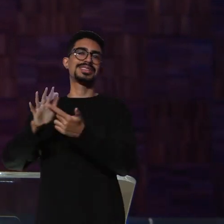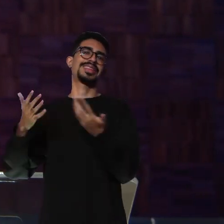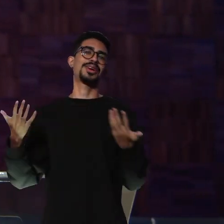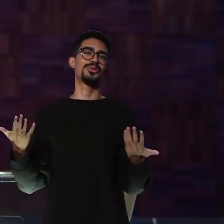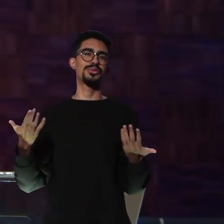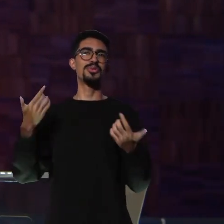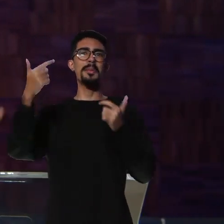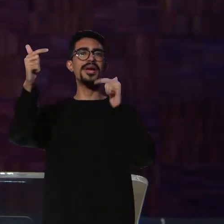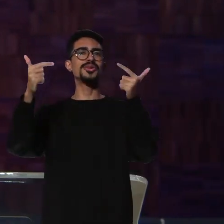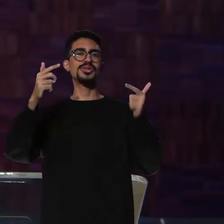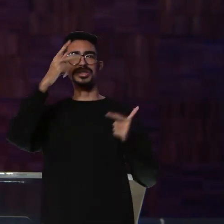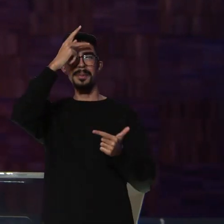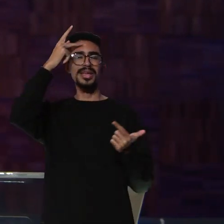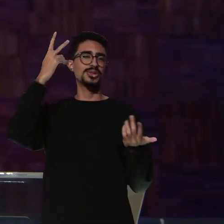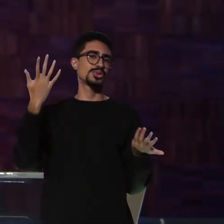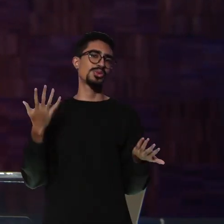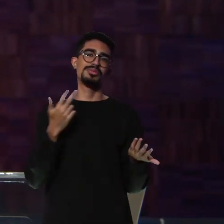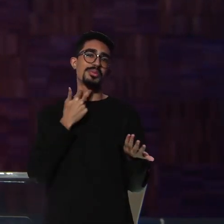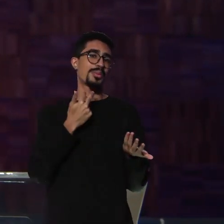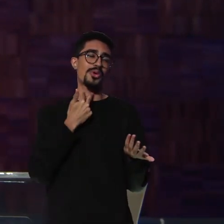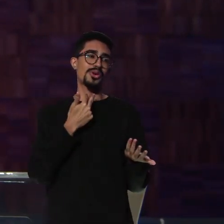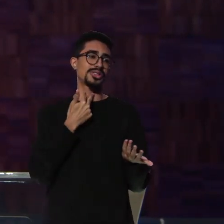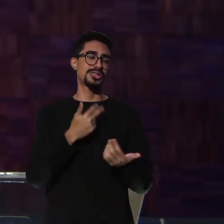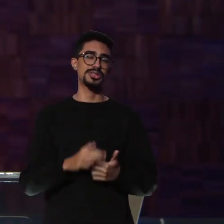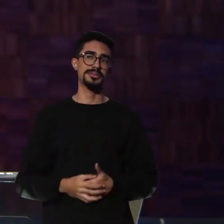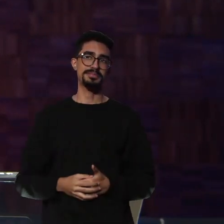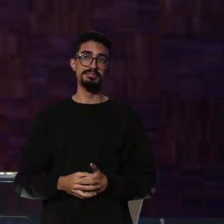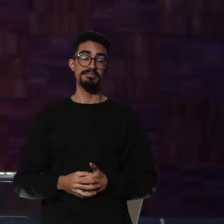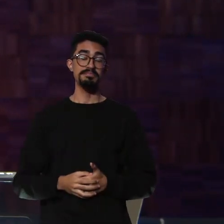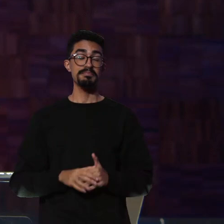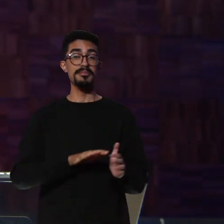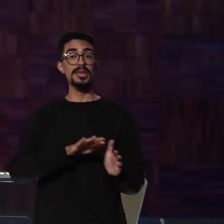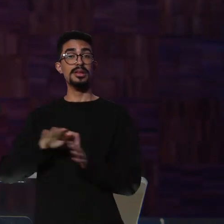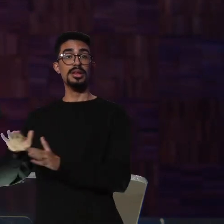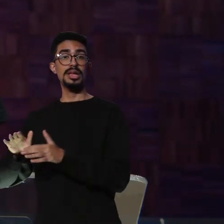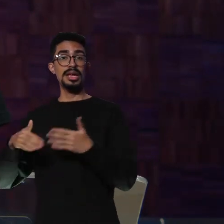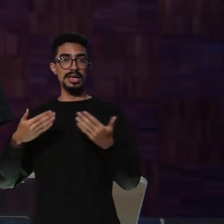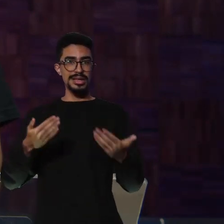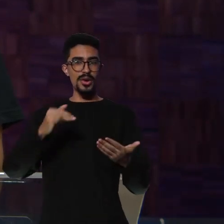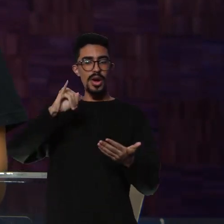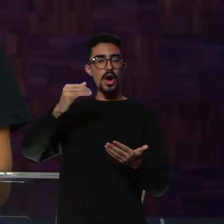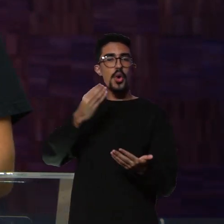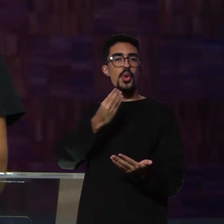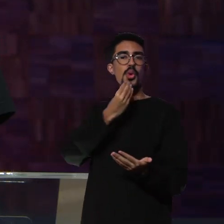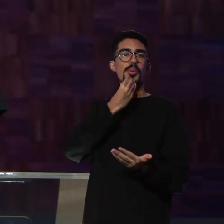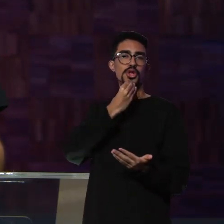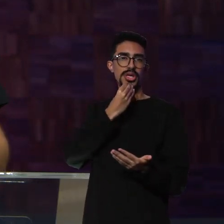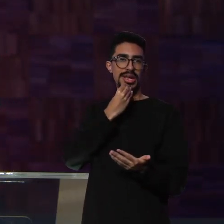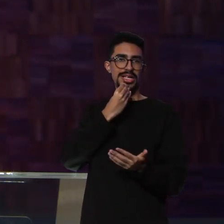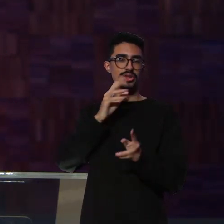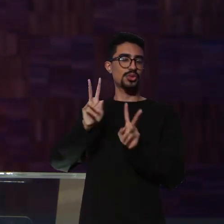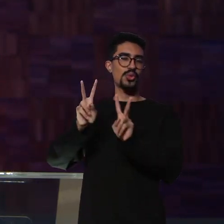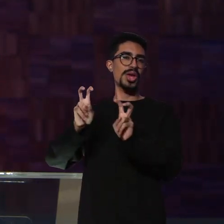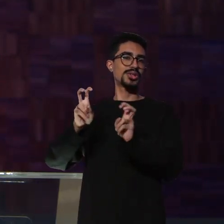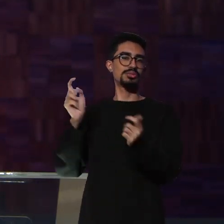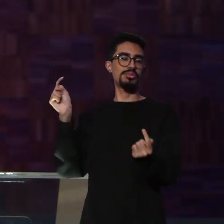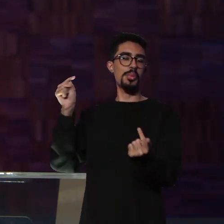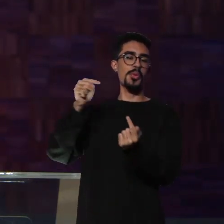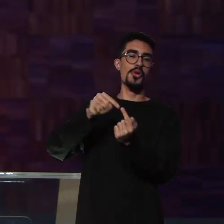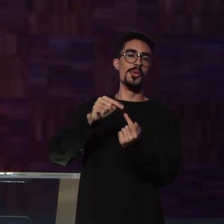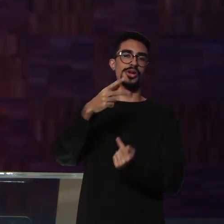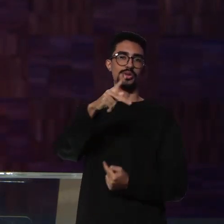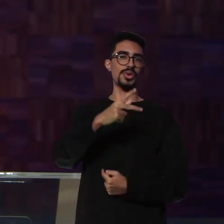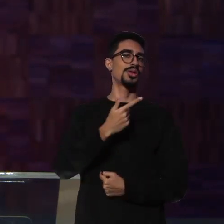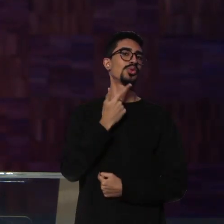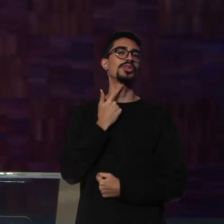E sabe, as janelas de oportunidade que aparecem não tem a ver com o que você quer fazer, não tem a ver com o que os outros dizem, nem com aquilo